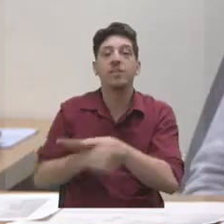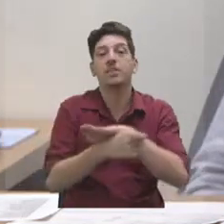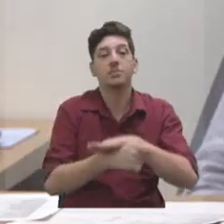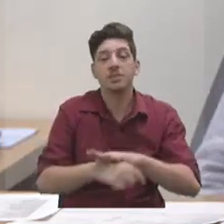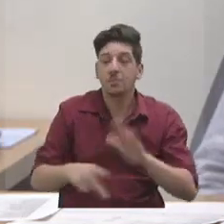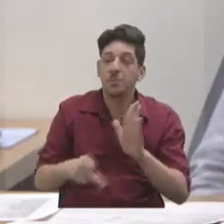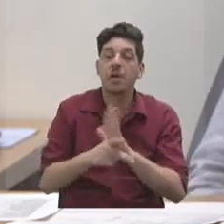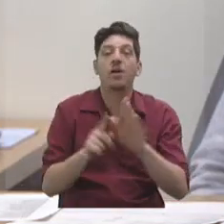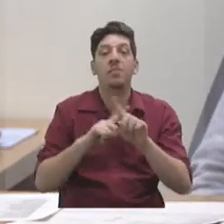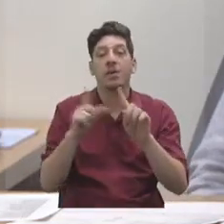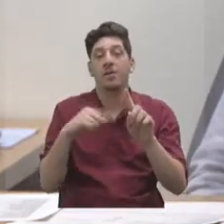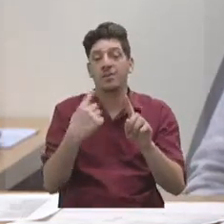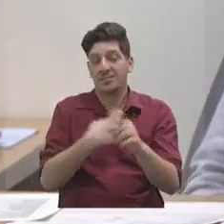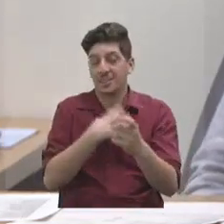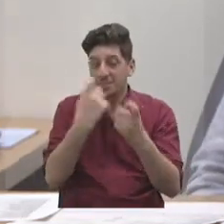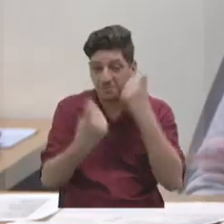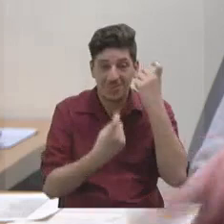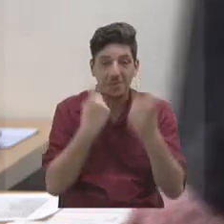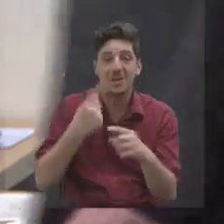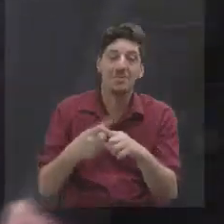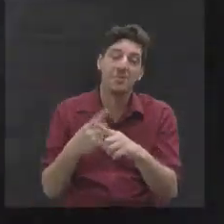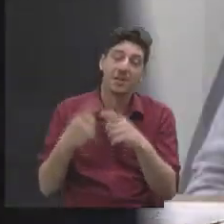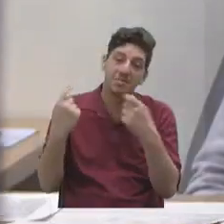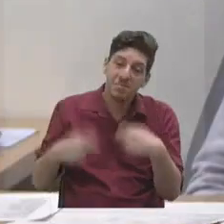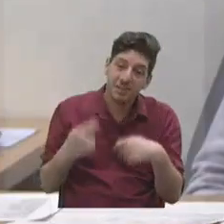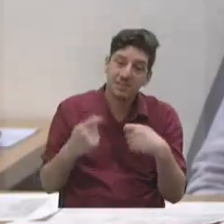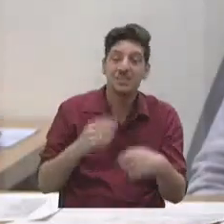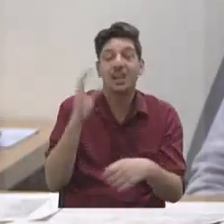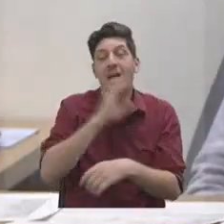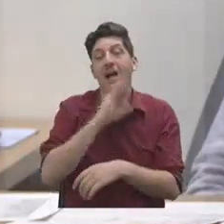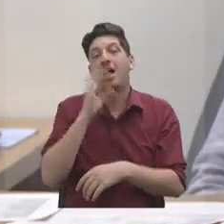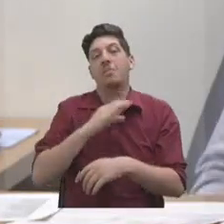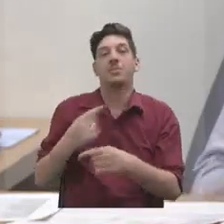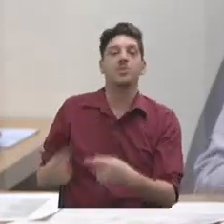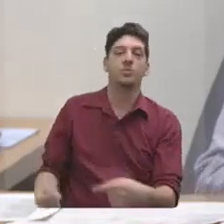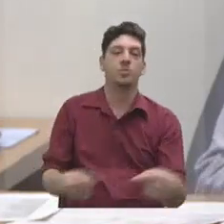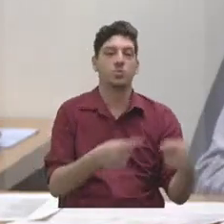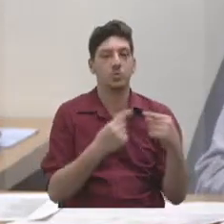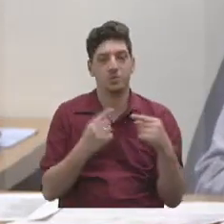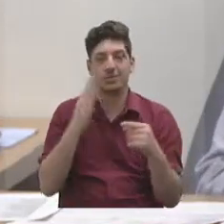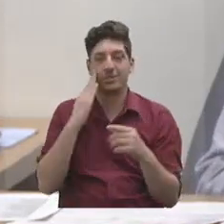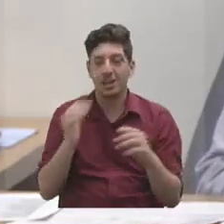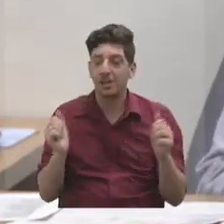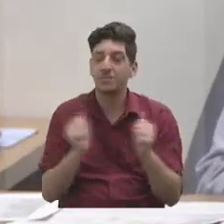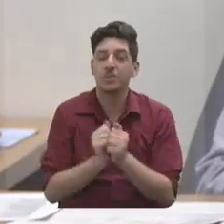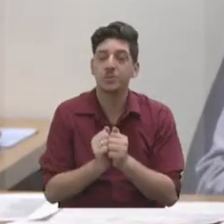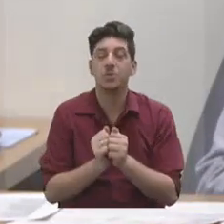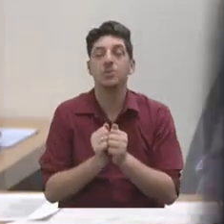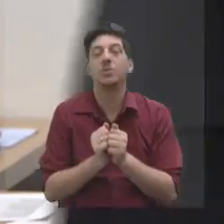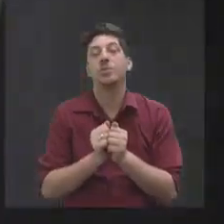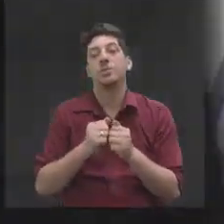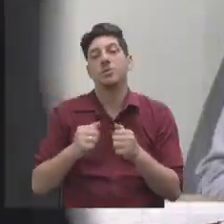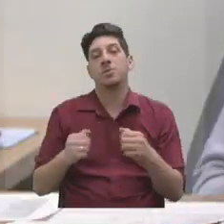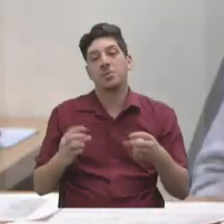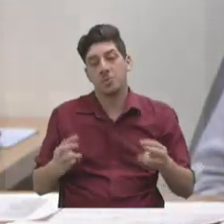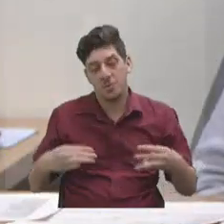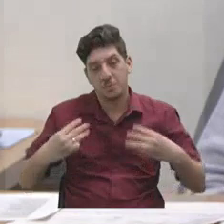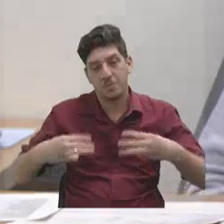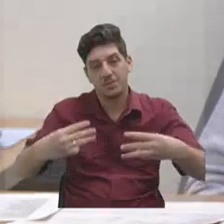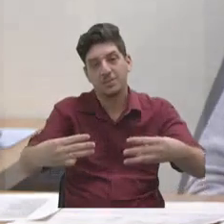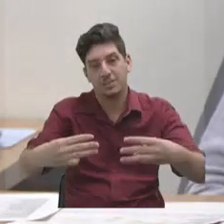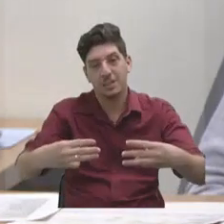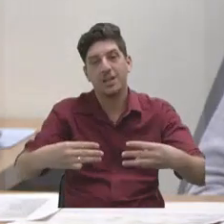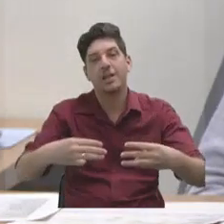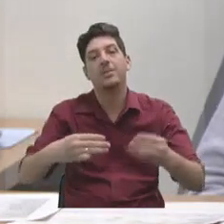preocupado porque a gente precisa acelerar essa discussão junto ao Ministério é